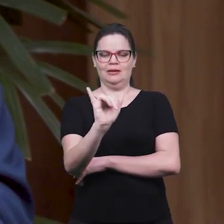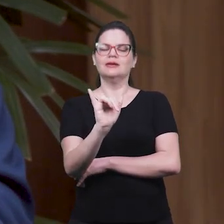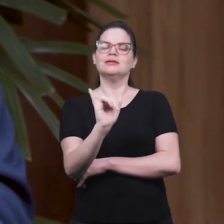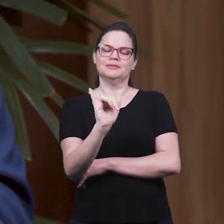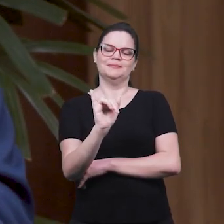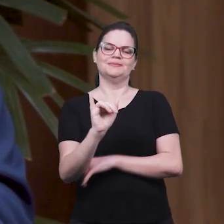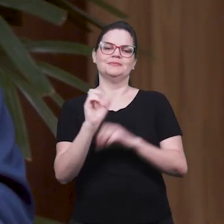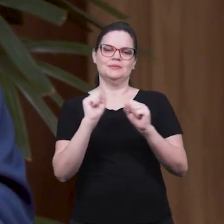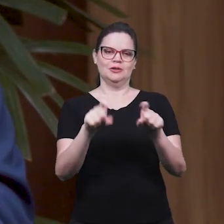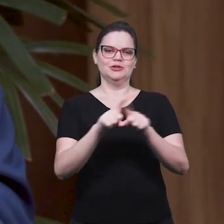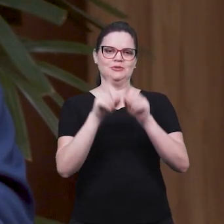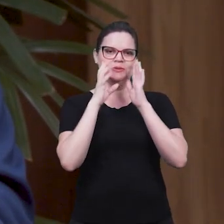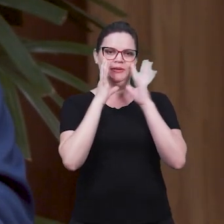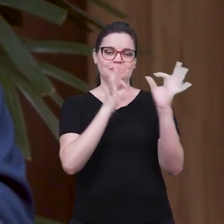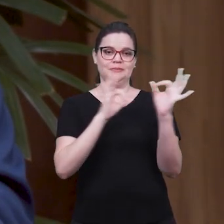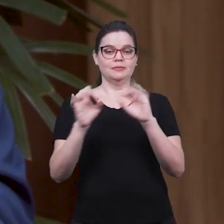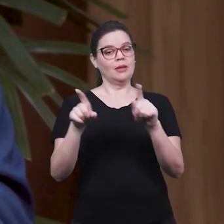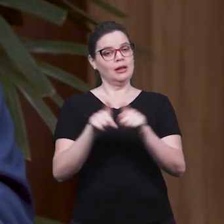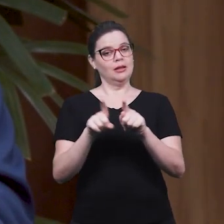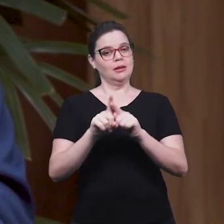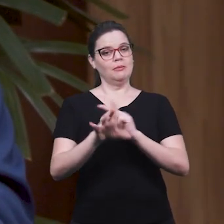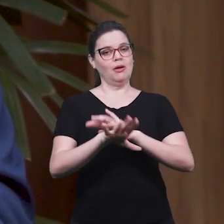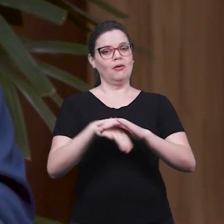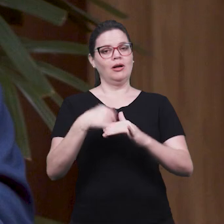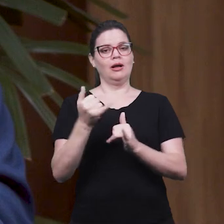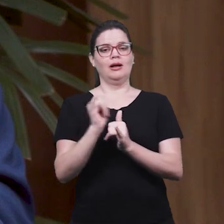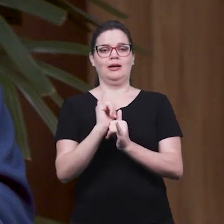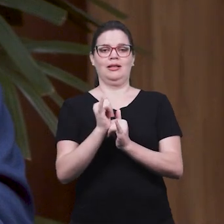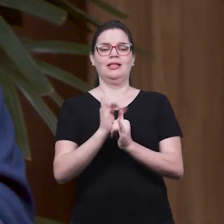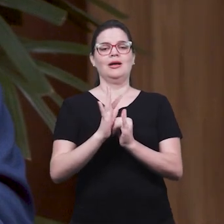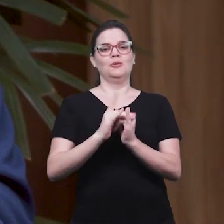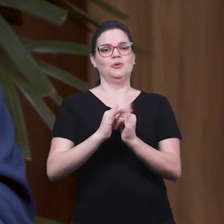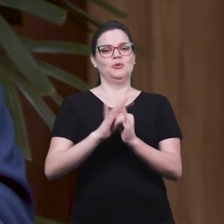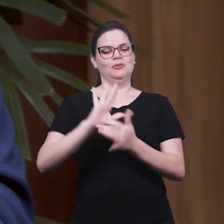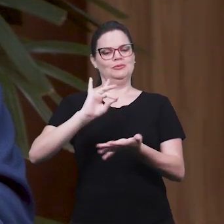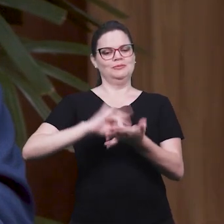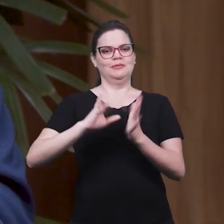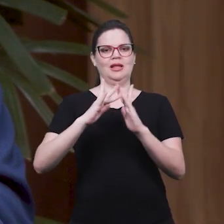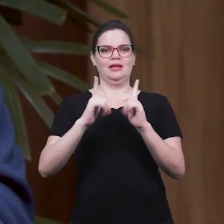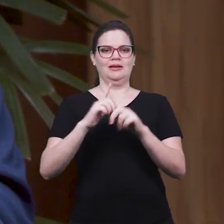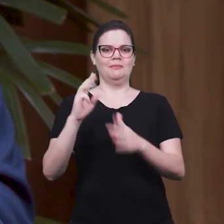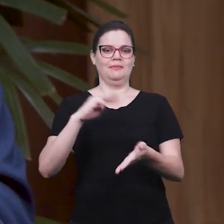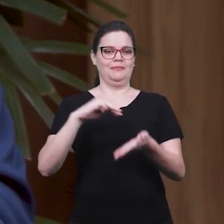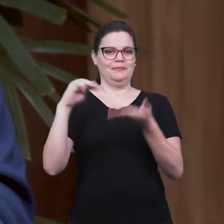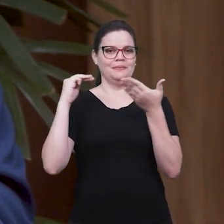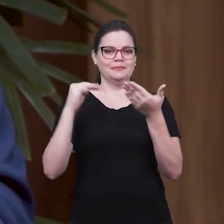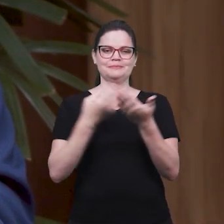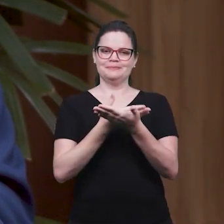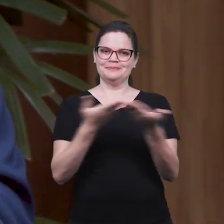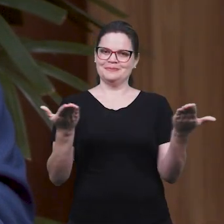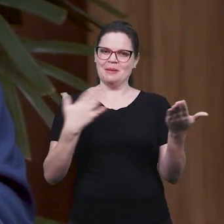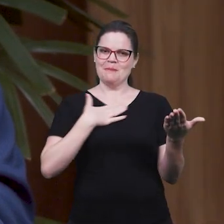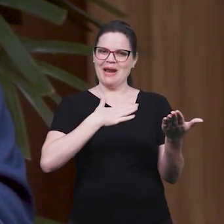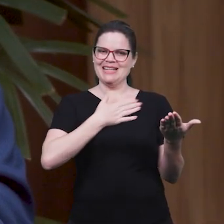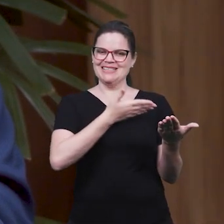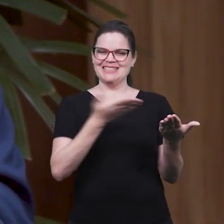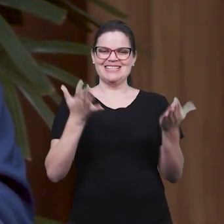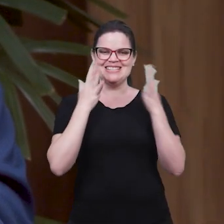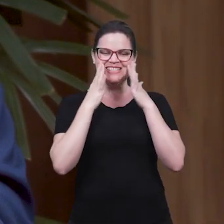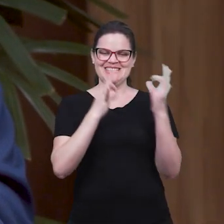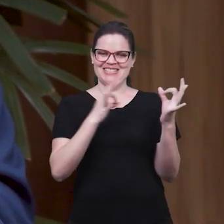Nova Parabólica da Sky e também pelo YouTube oficial da Igreja Cristã Maranata. É um prazer ter a sua